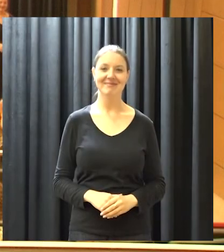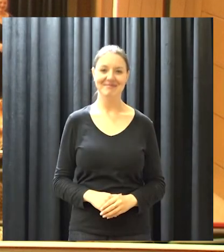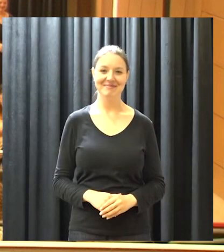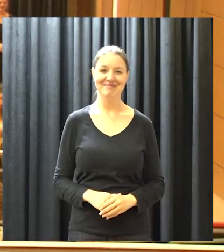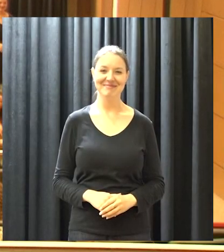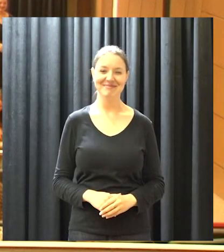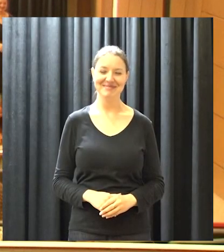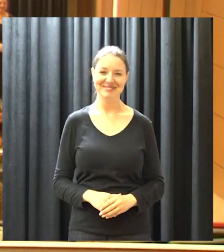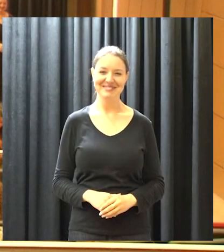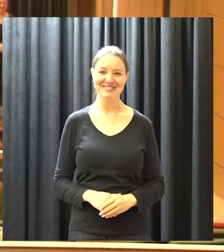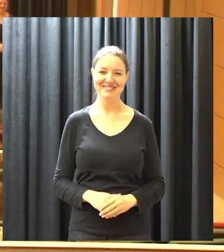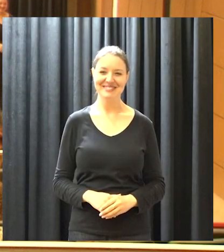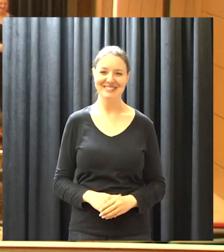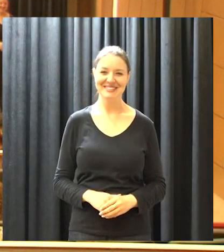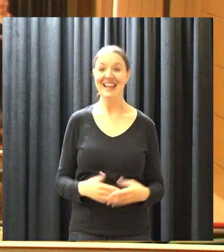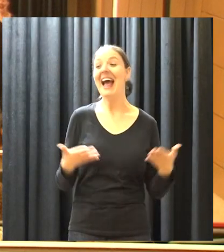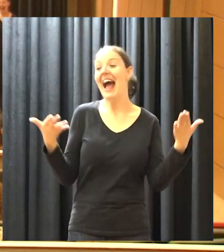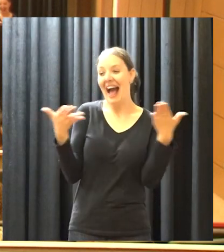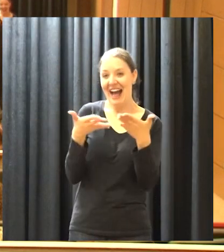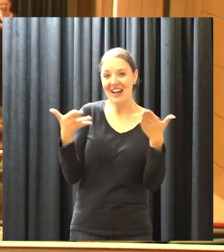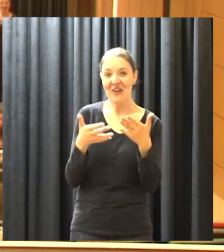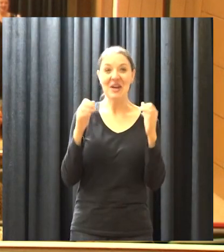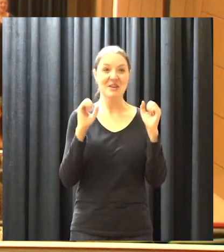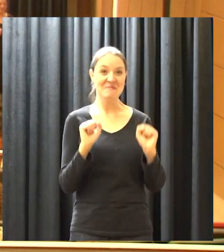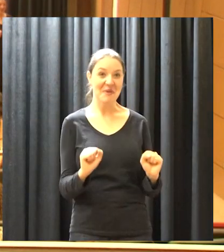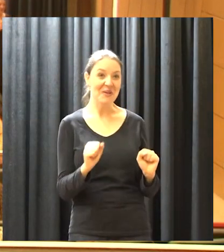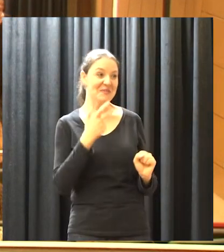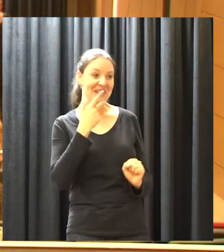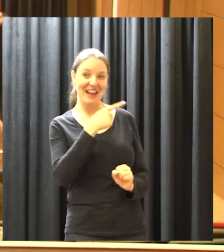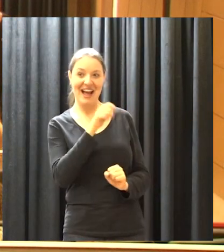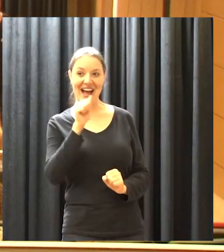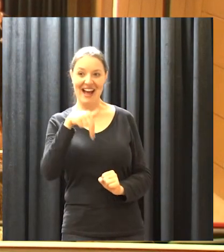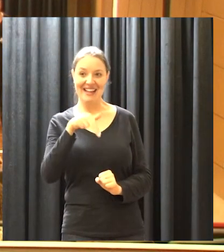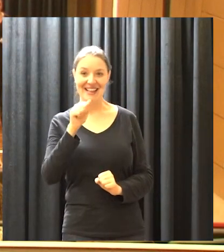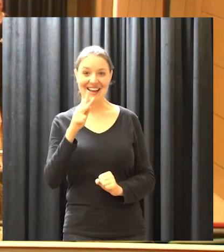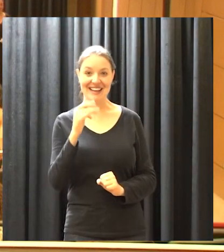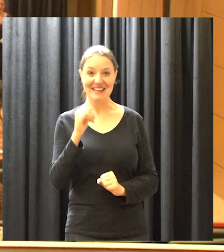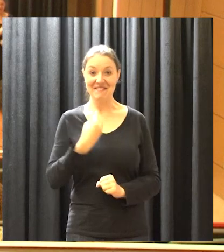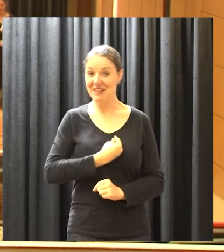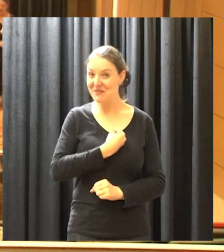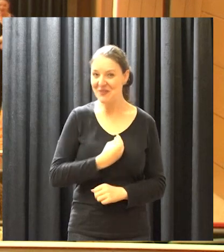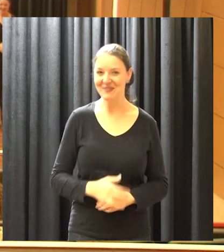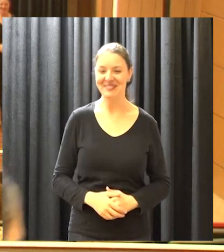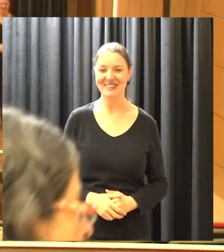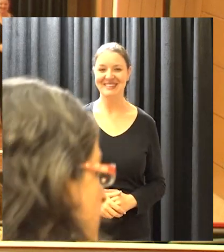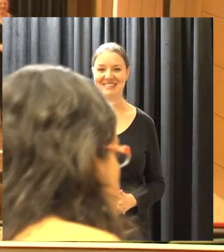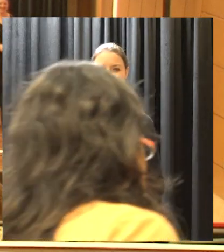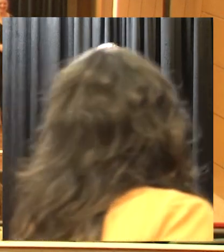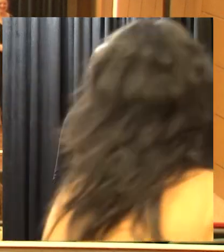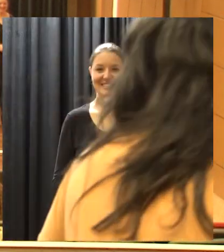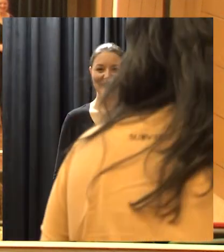Agora sim eu posso tietar a Anaí com a Anaí presente. Mas então,